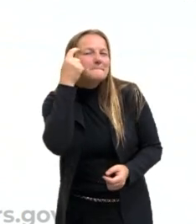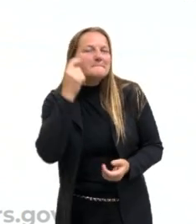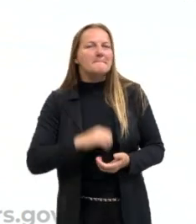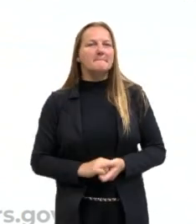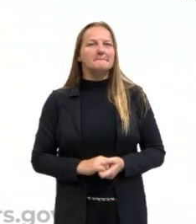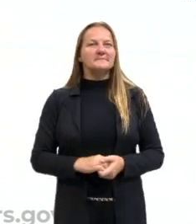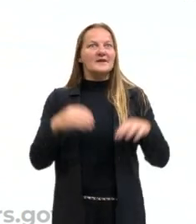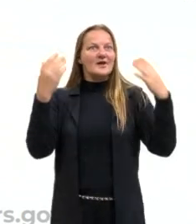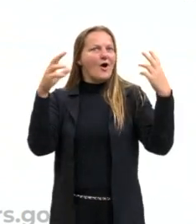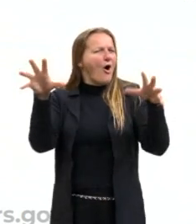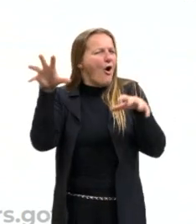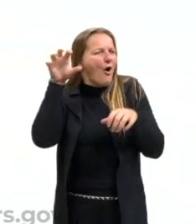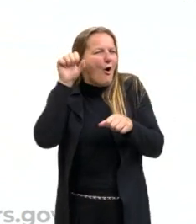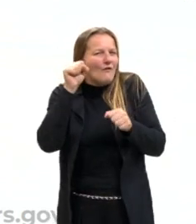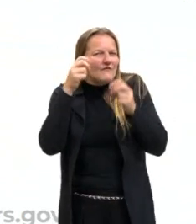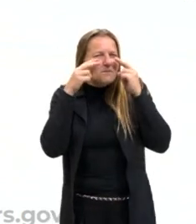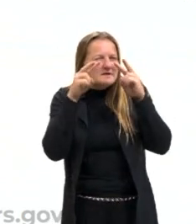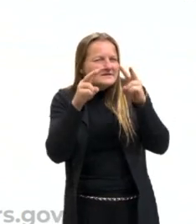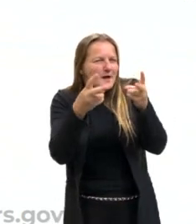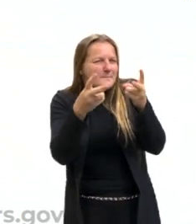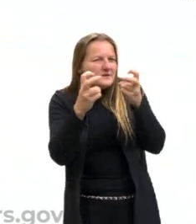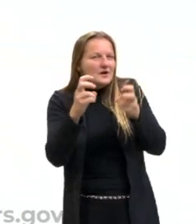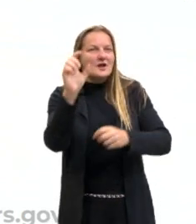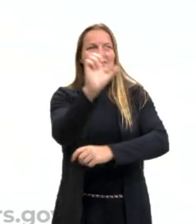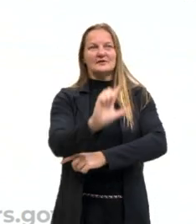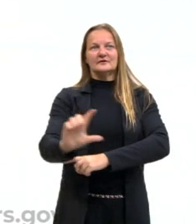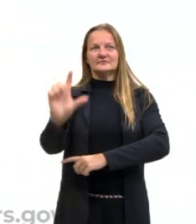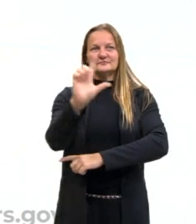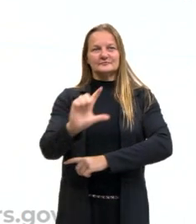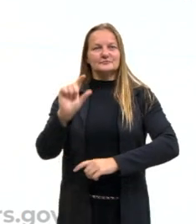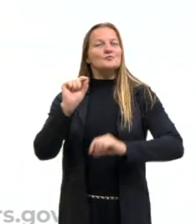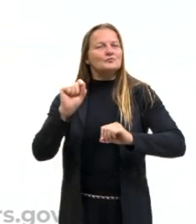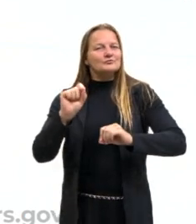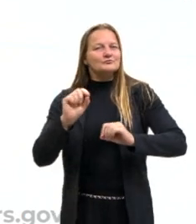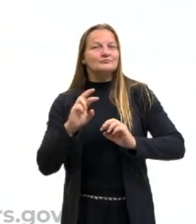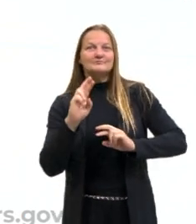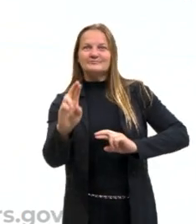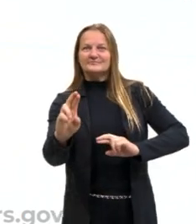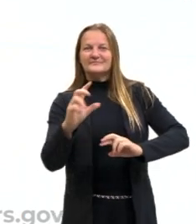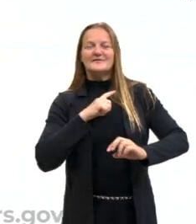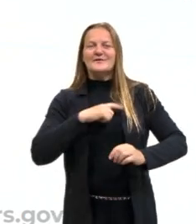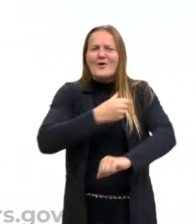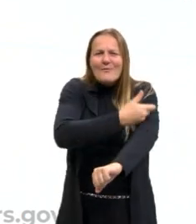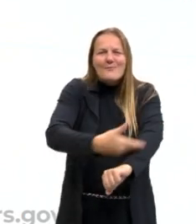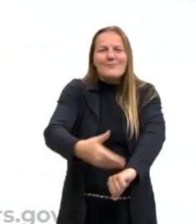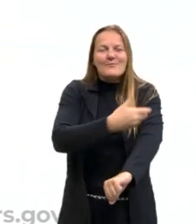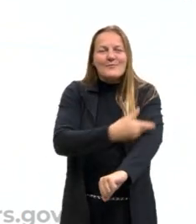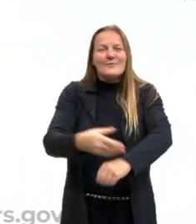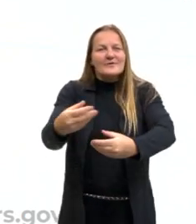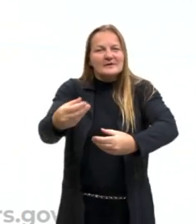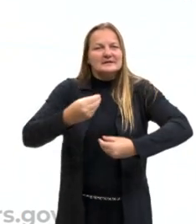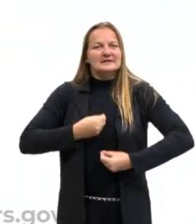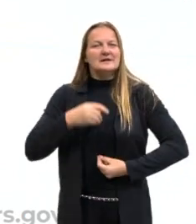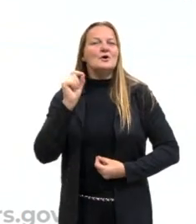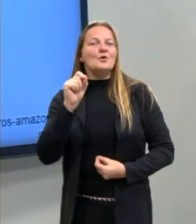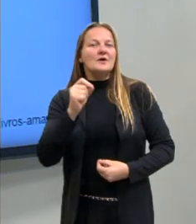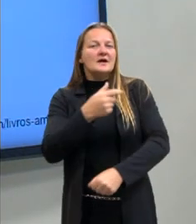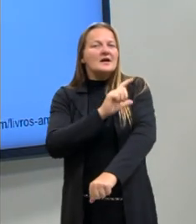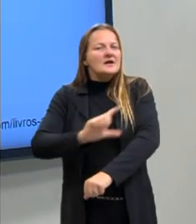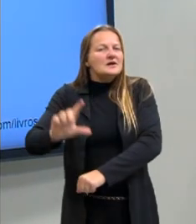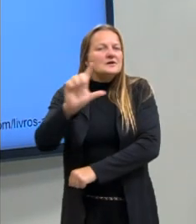quando ouve a palavra literatura aqui eu tenho algumas imagens das respostas que os alunos costumam me dar quando eu pergunto o que é